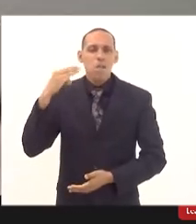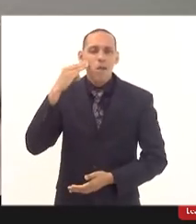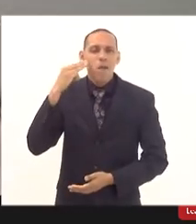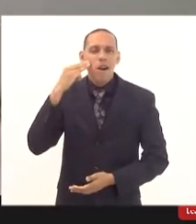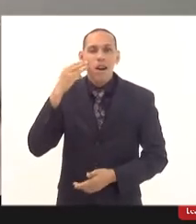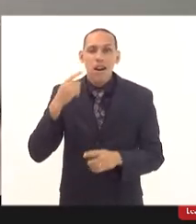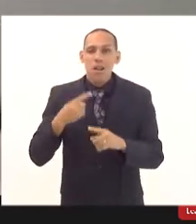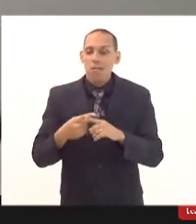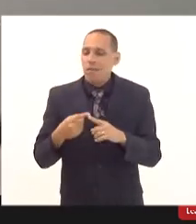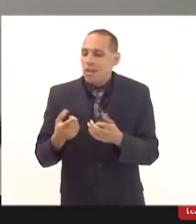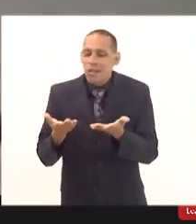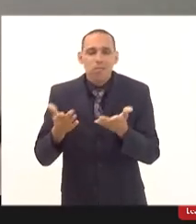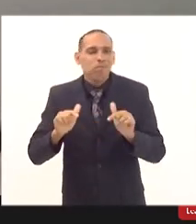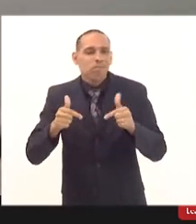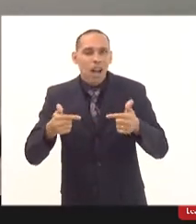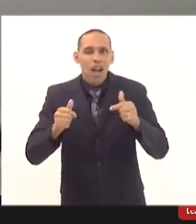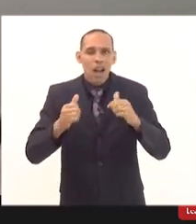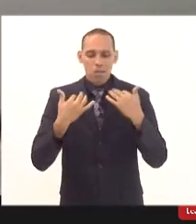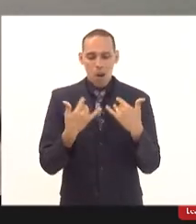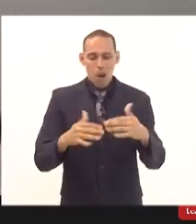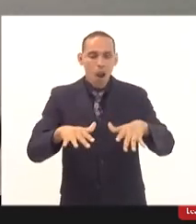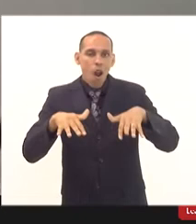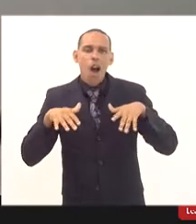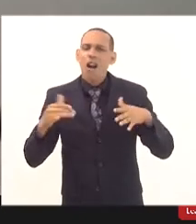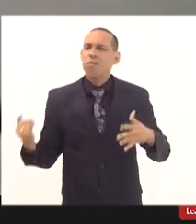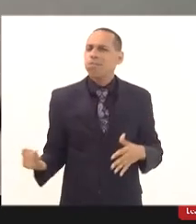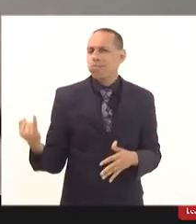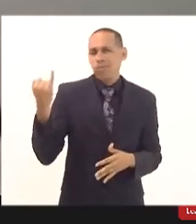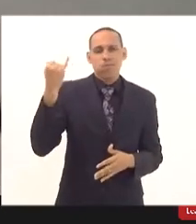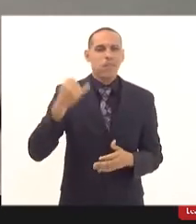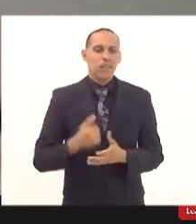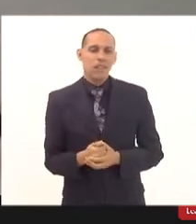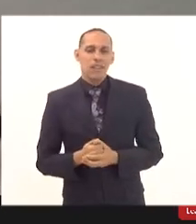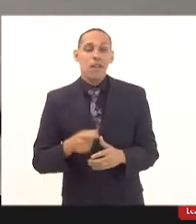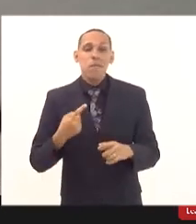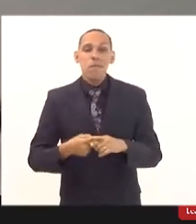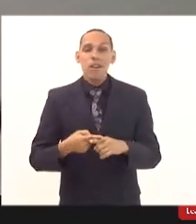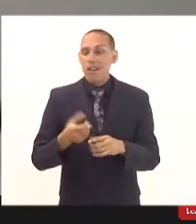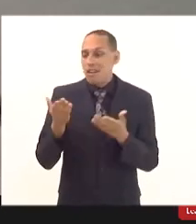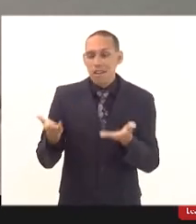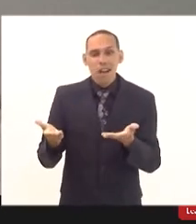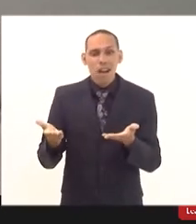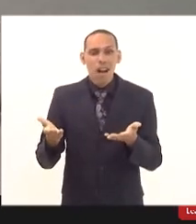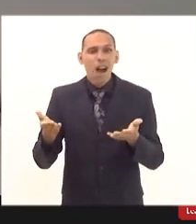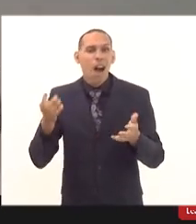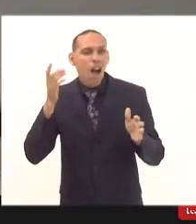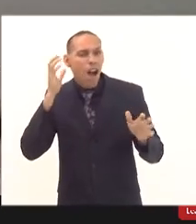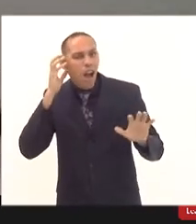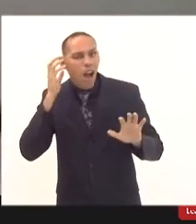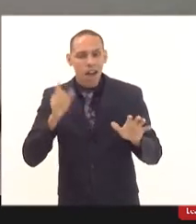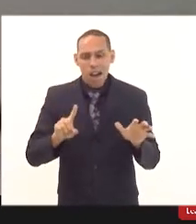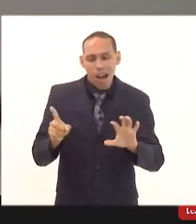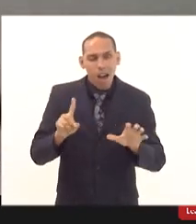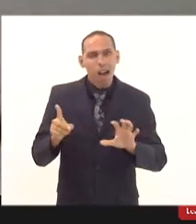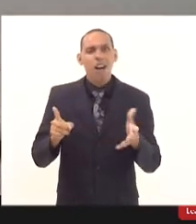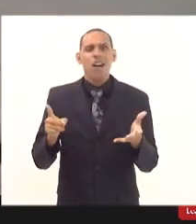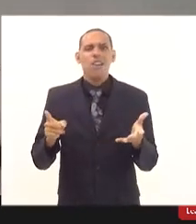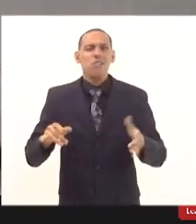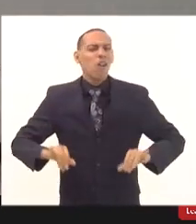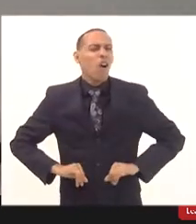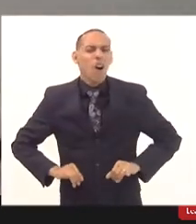Francisco por esse gesto por essa audiência pública importante cima porque as Tavares sofreu ao longo da sua história para os momentos